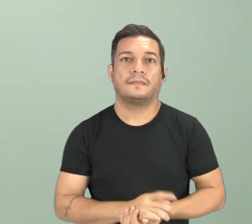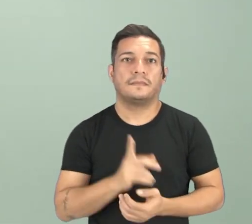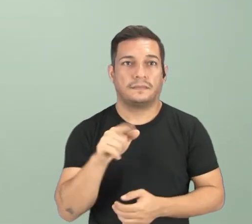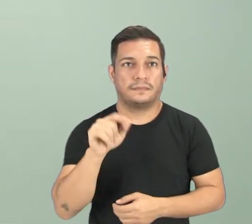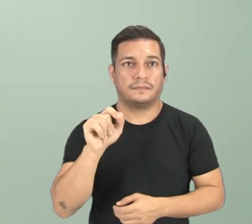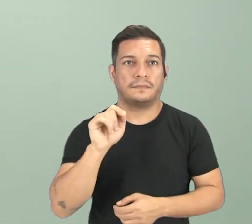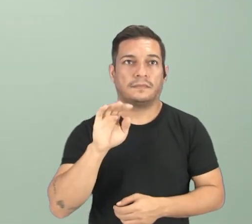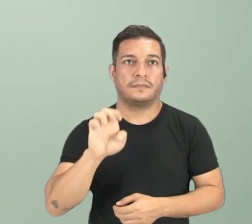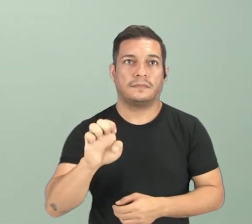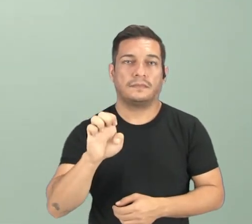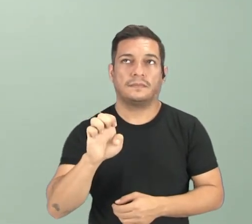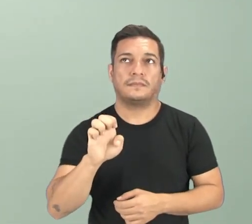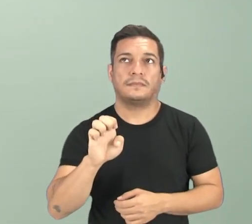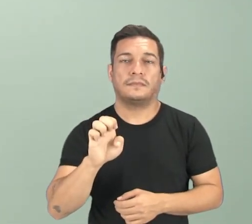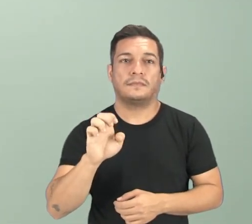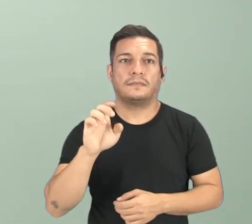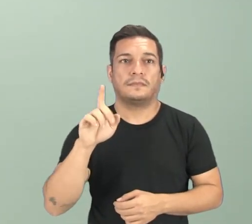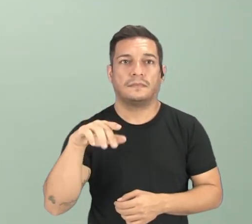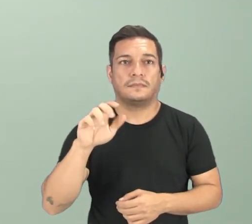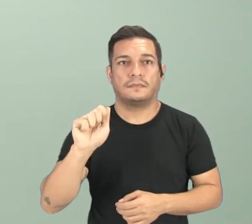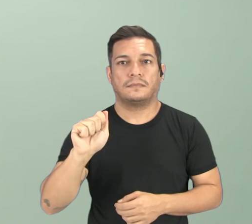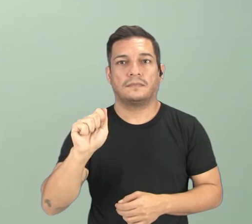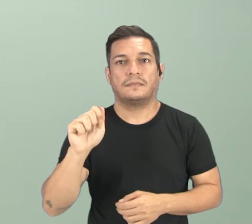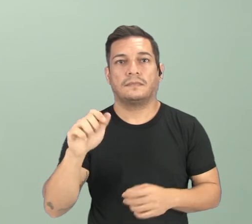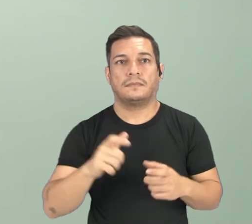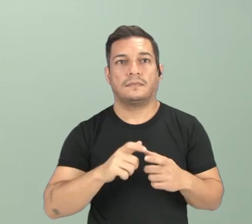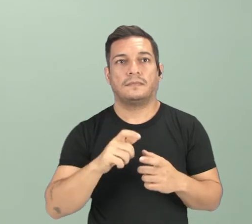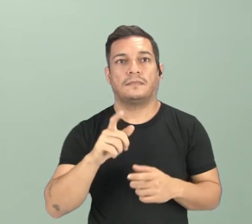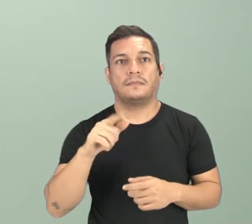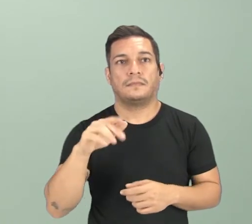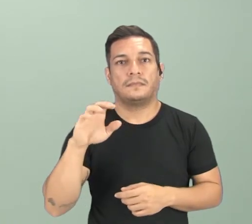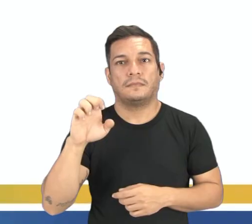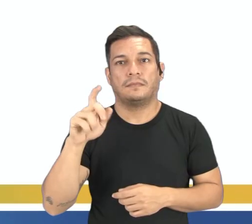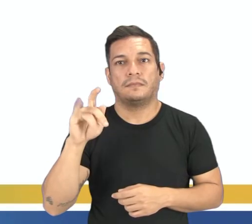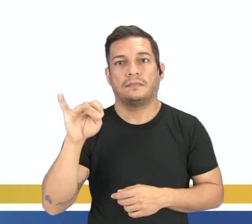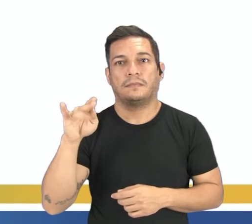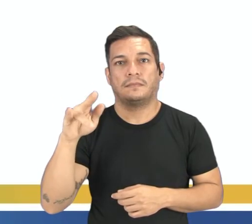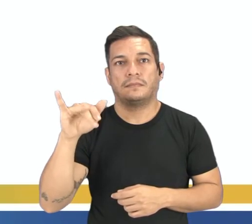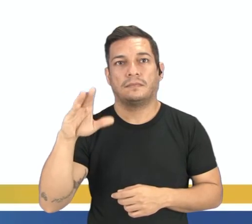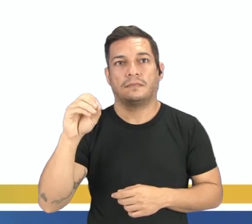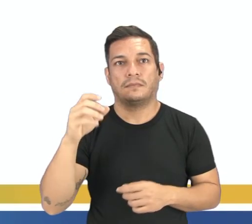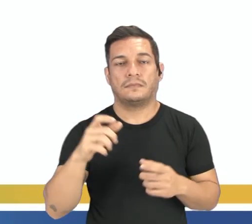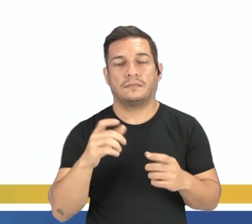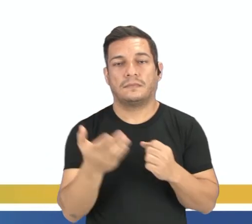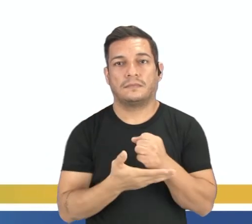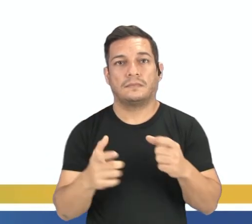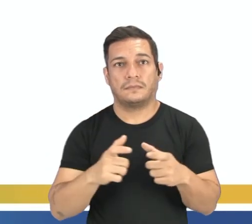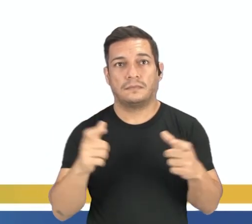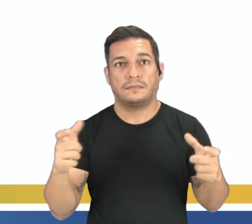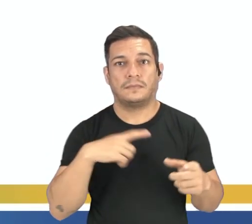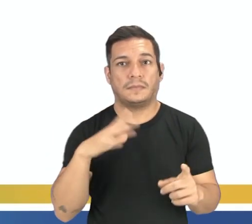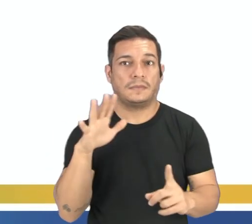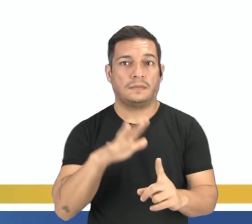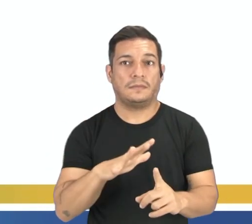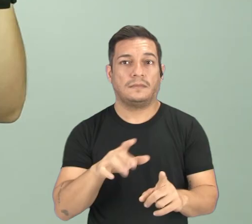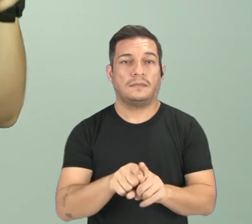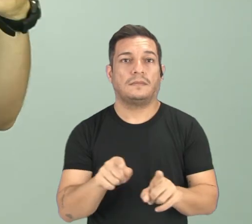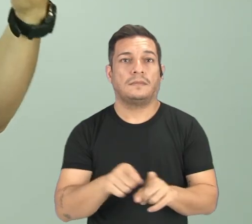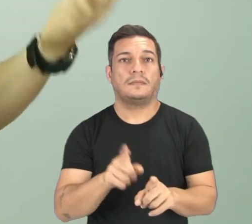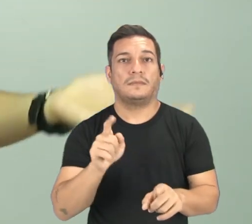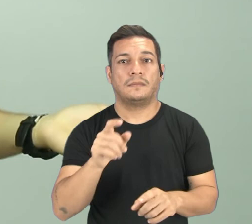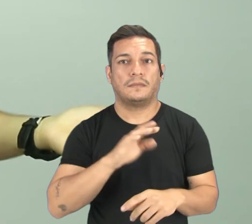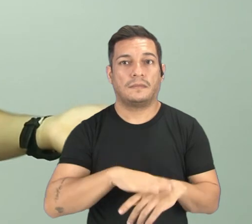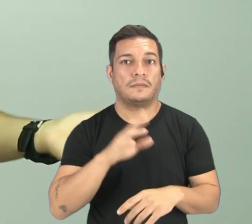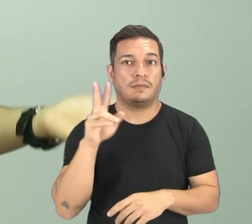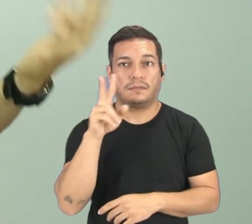nesse caso, a letra E, o A é epistático sobre B, ou seja, ele exerce uma influência e essa influência dele